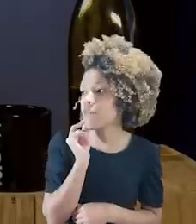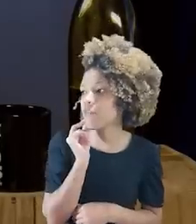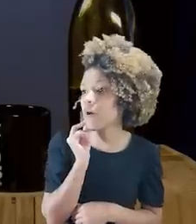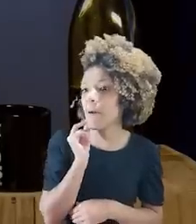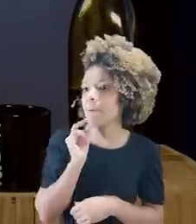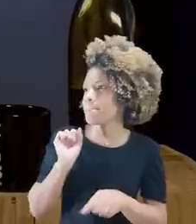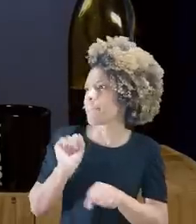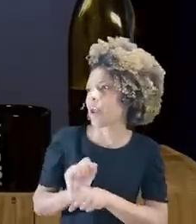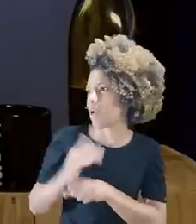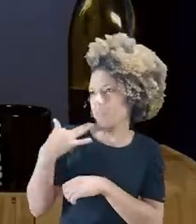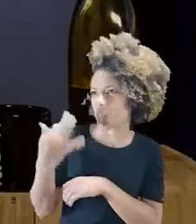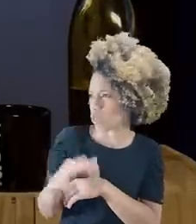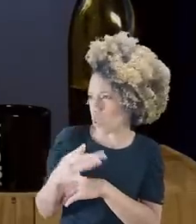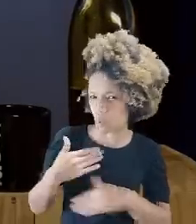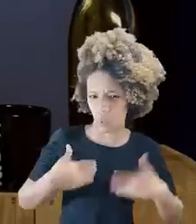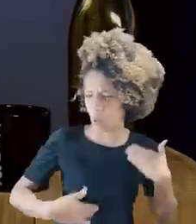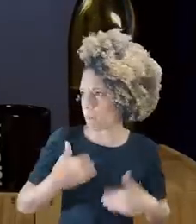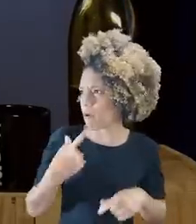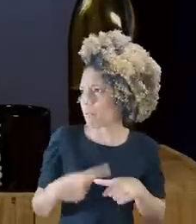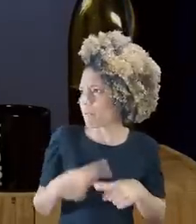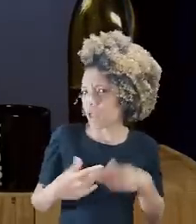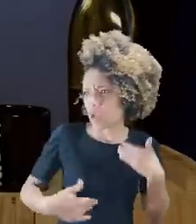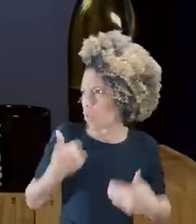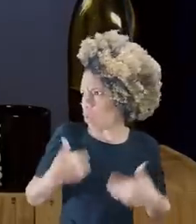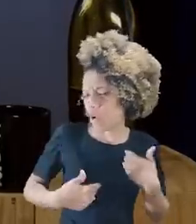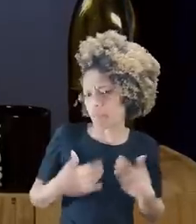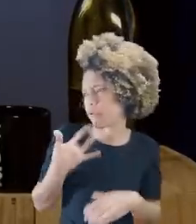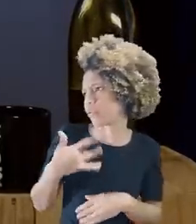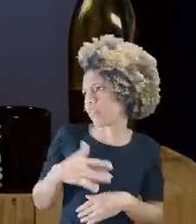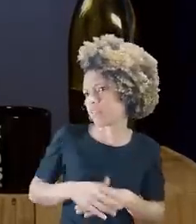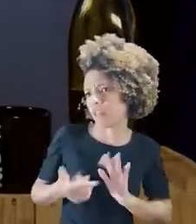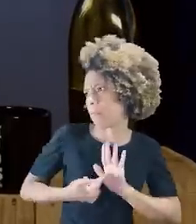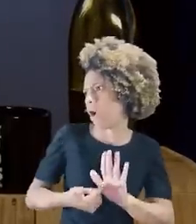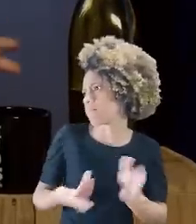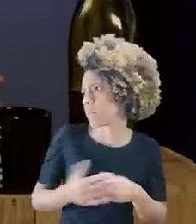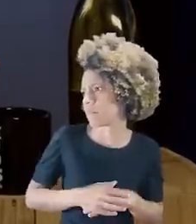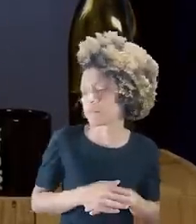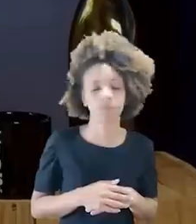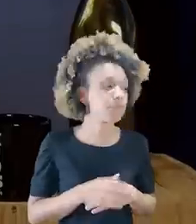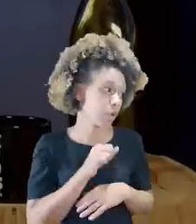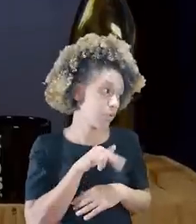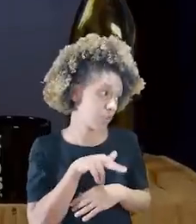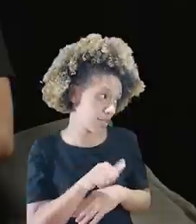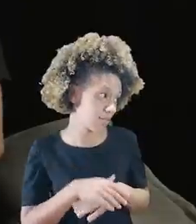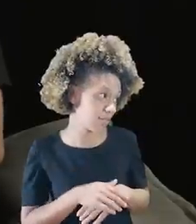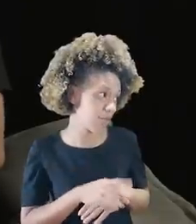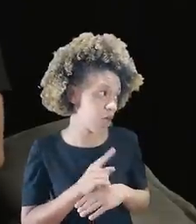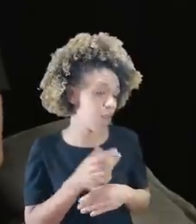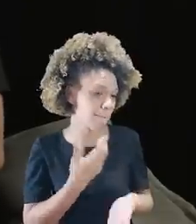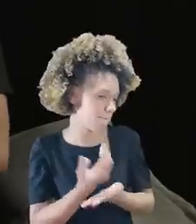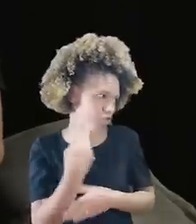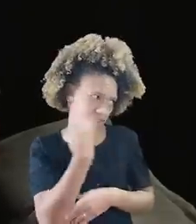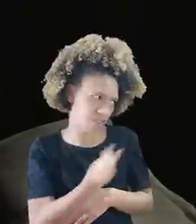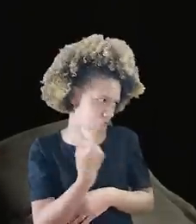alívio sair parar com essas dores né uhum no corpo porque o cor o corpo coitado o corpo fala né ô ô